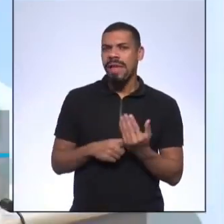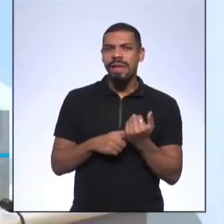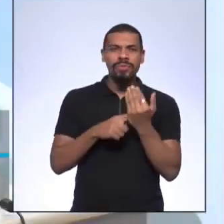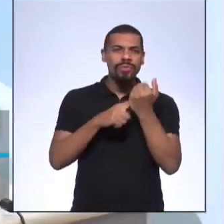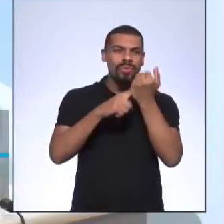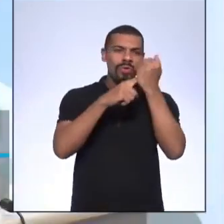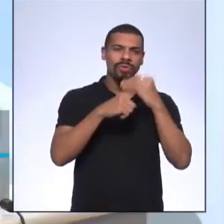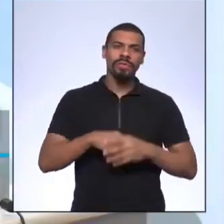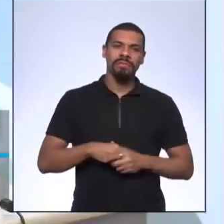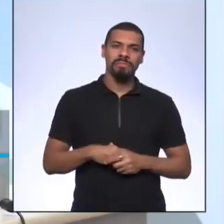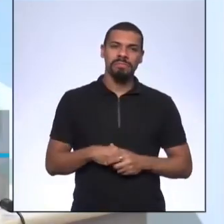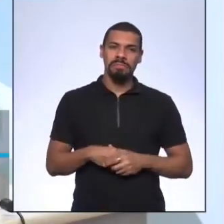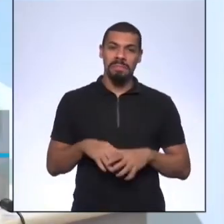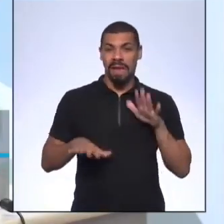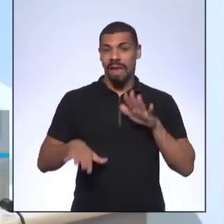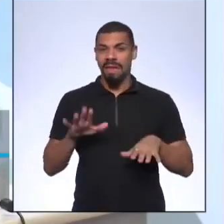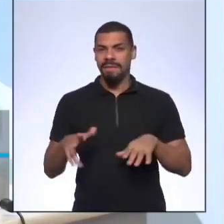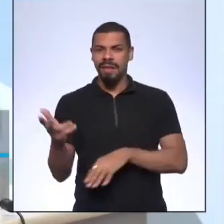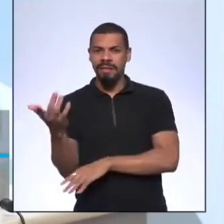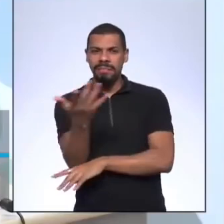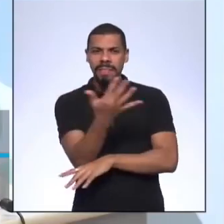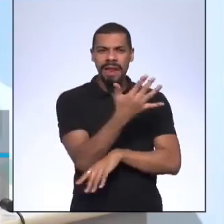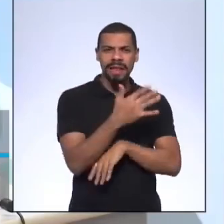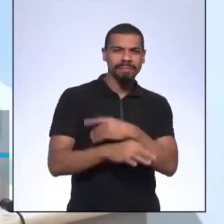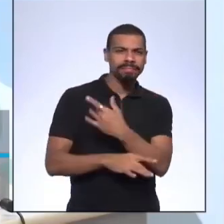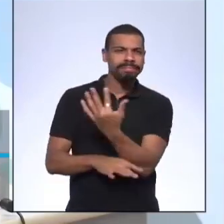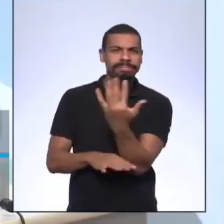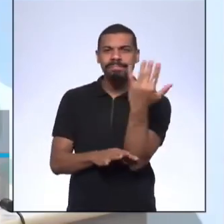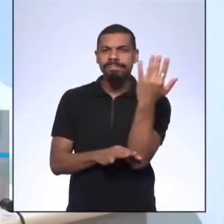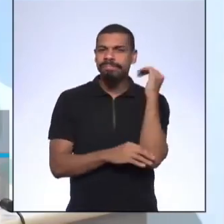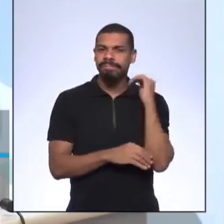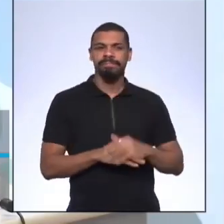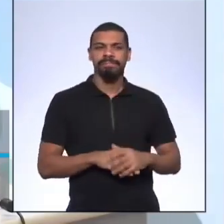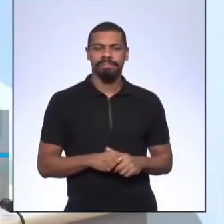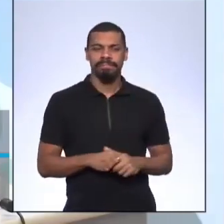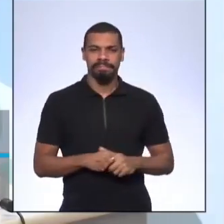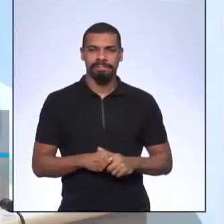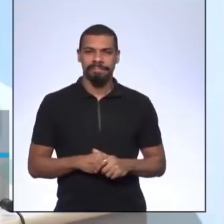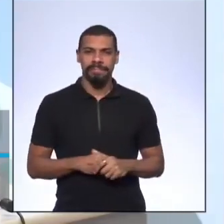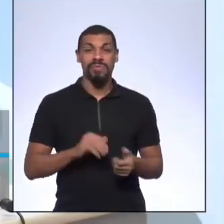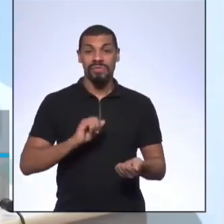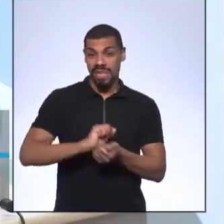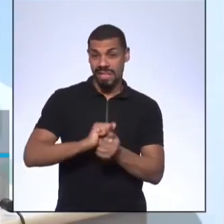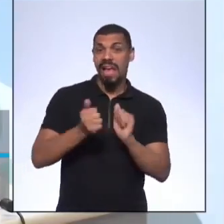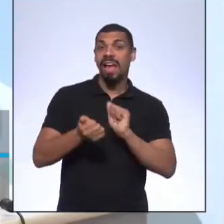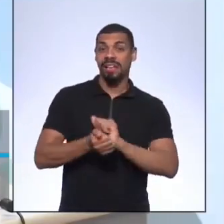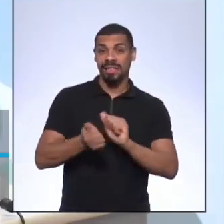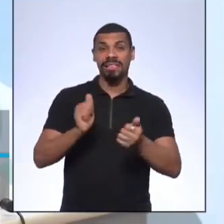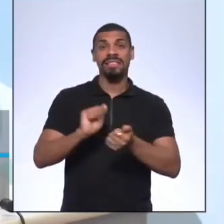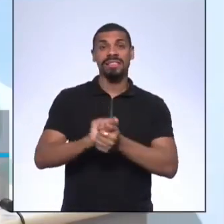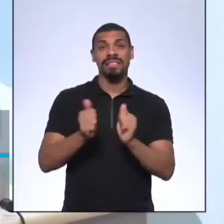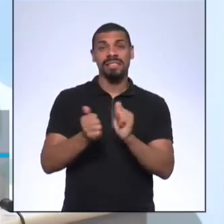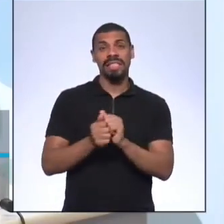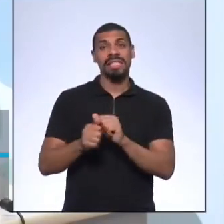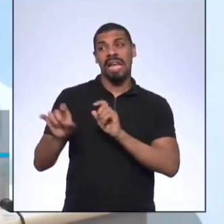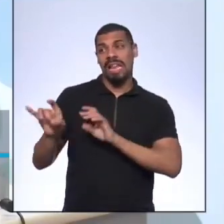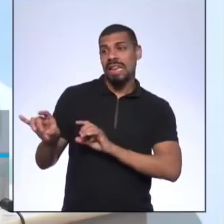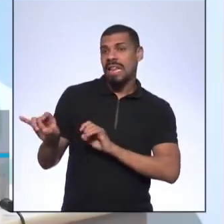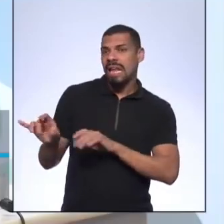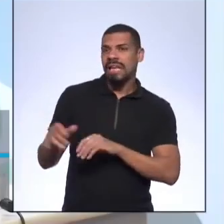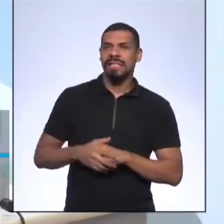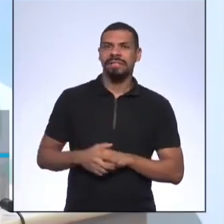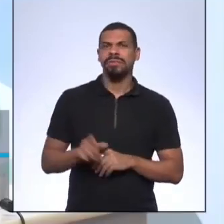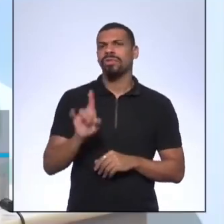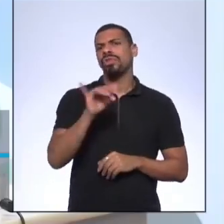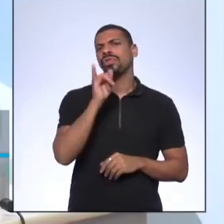muitas vezes na própria natureza, na observação da natureza, e você instrumentaliza, né, essas técnicas milenares aí. Então não é uma